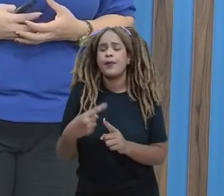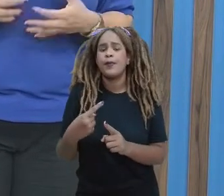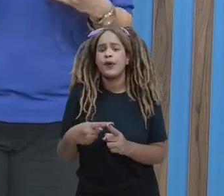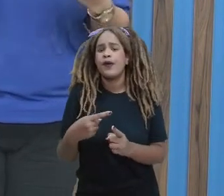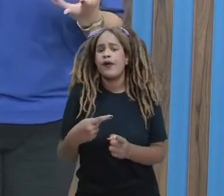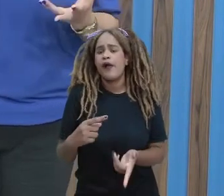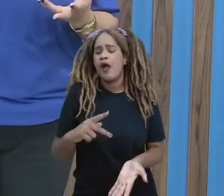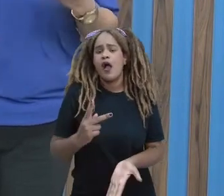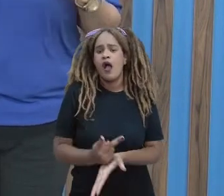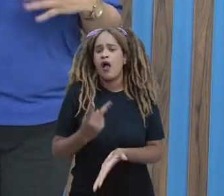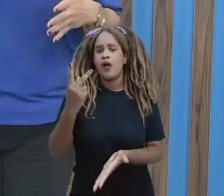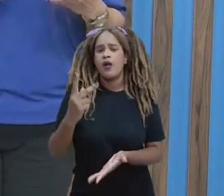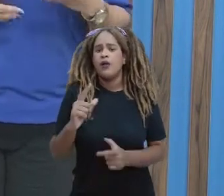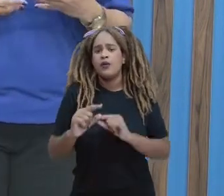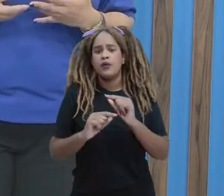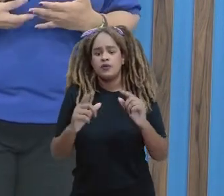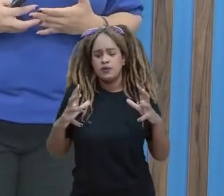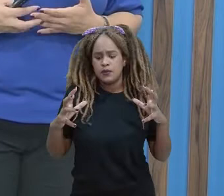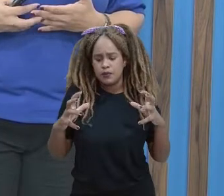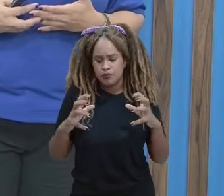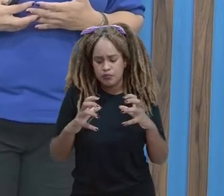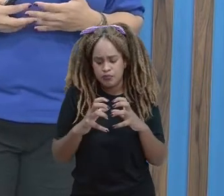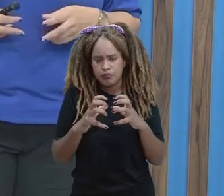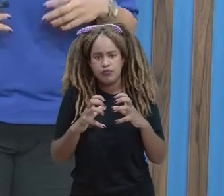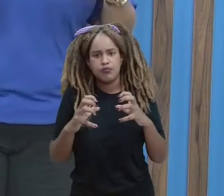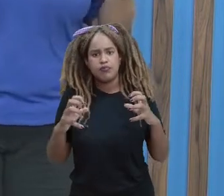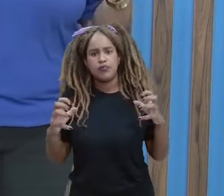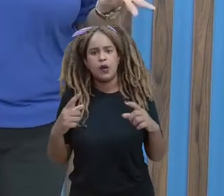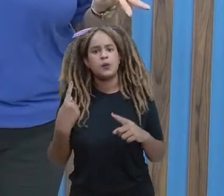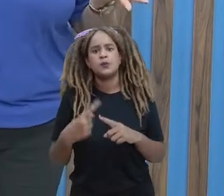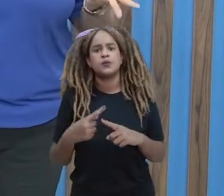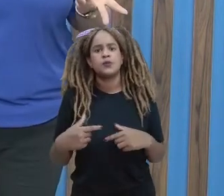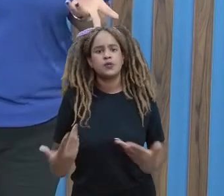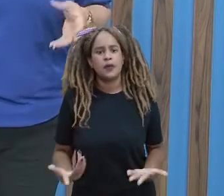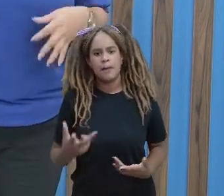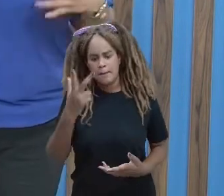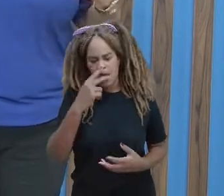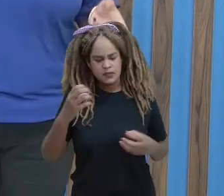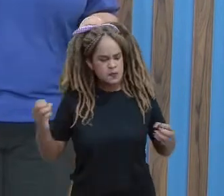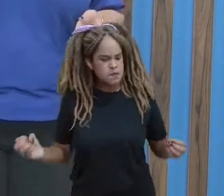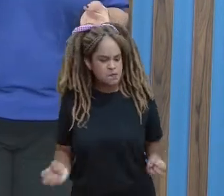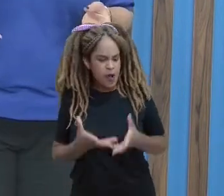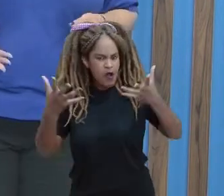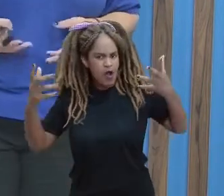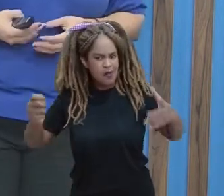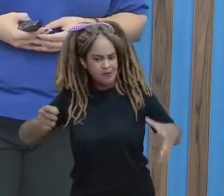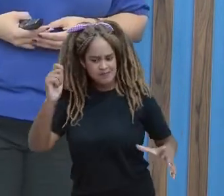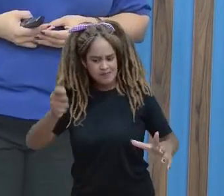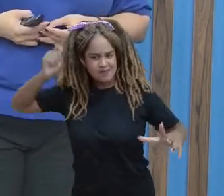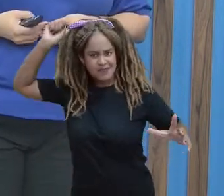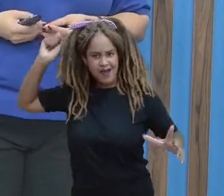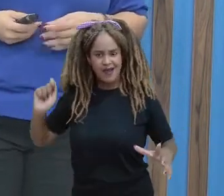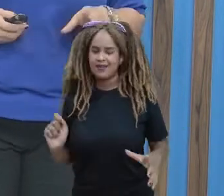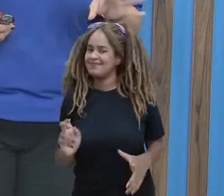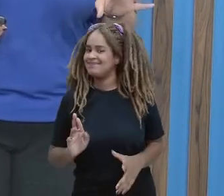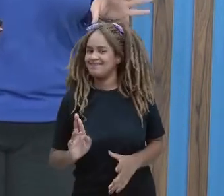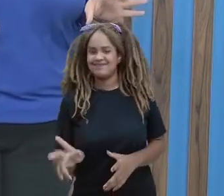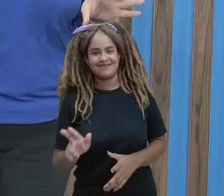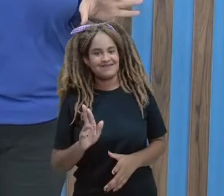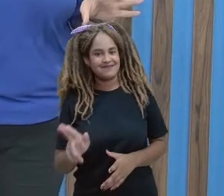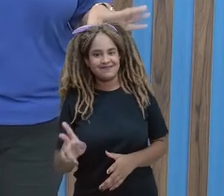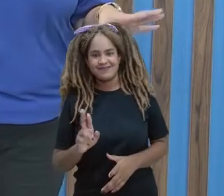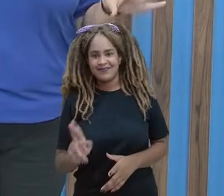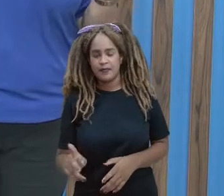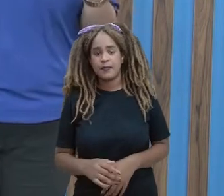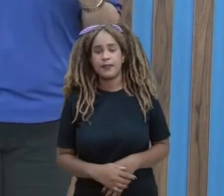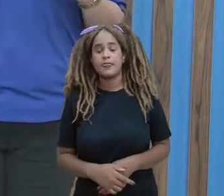magnetização, por que que ele vai ficar assim, né? Qual é a mágica? É mágica, prof? Não, tem nada de mágica,